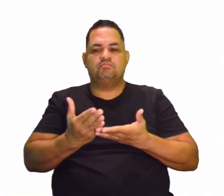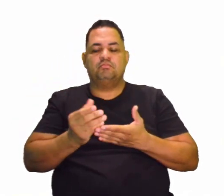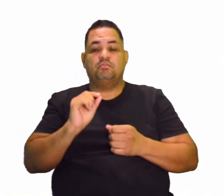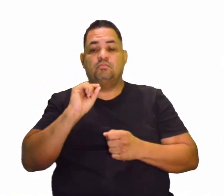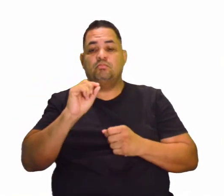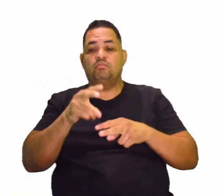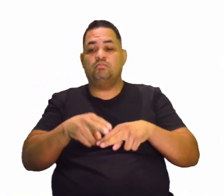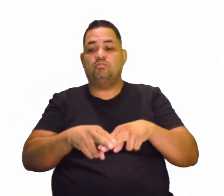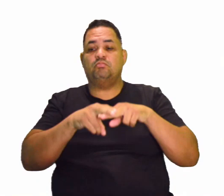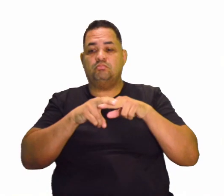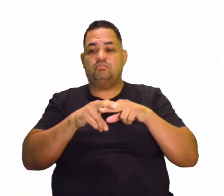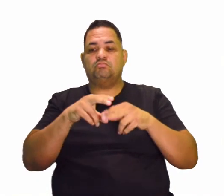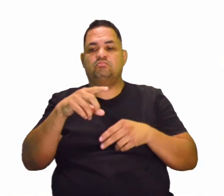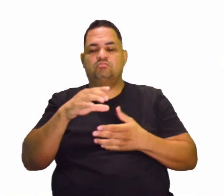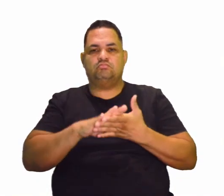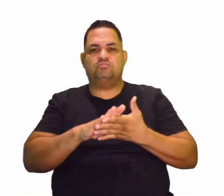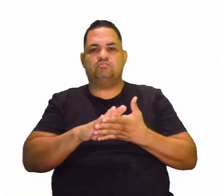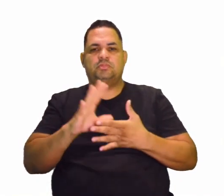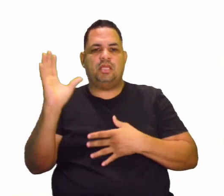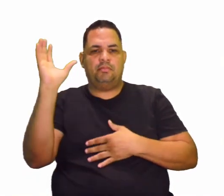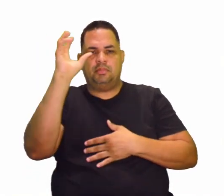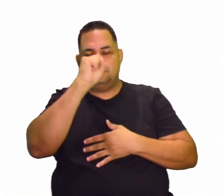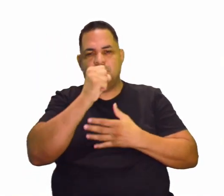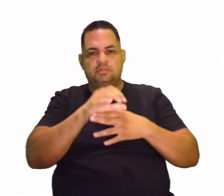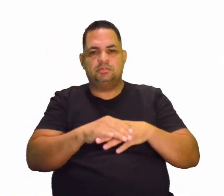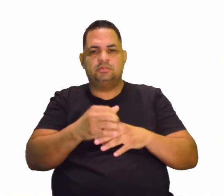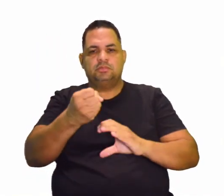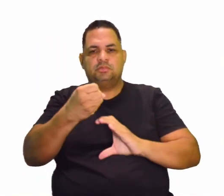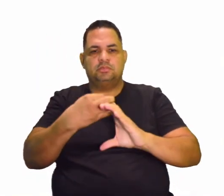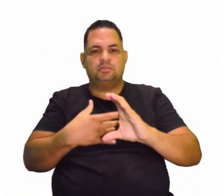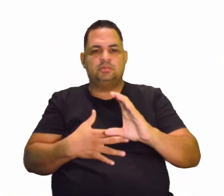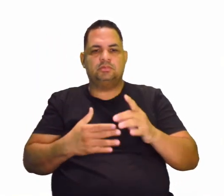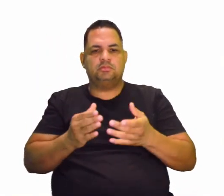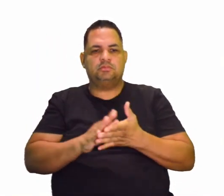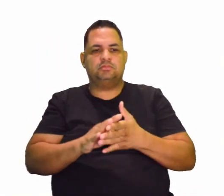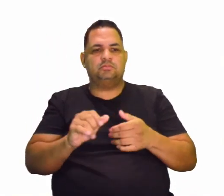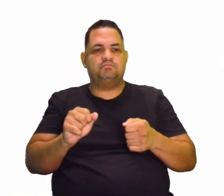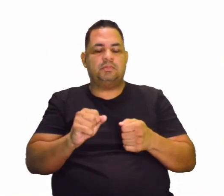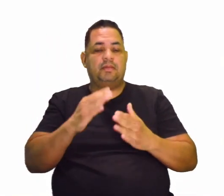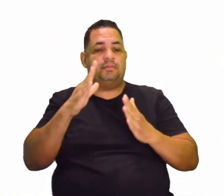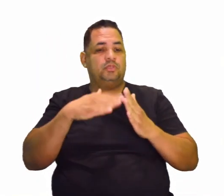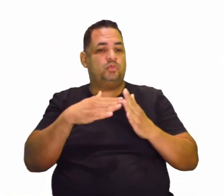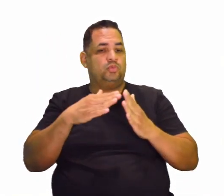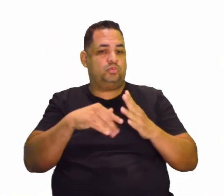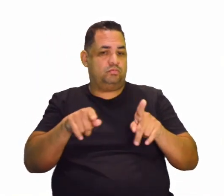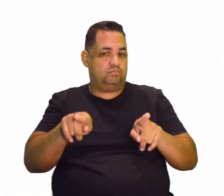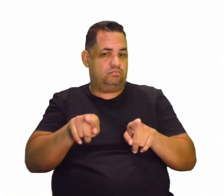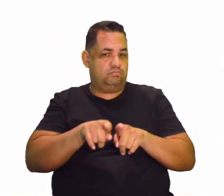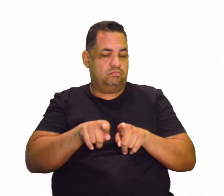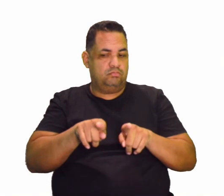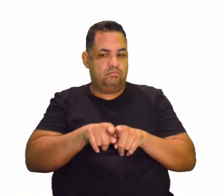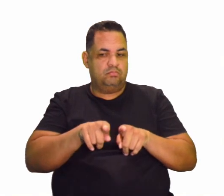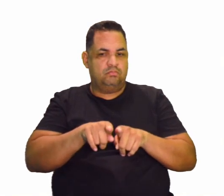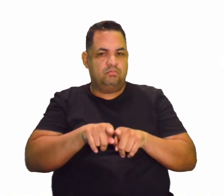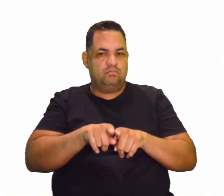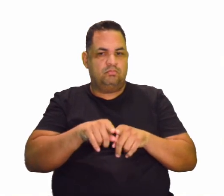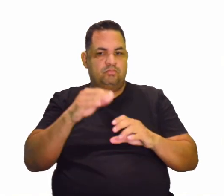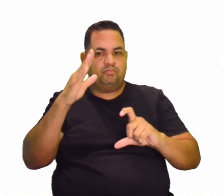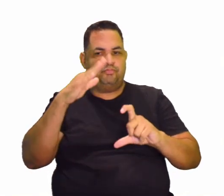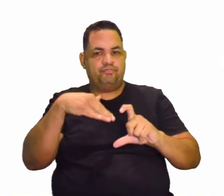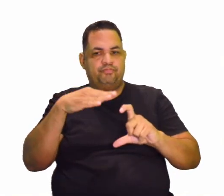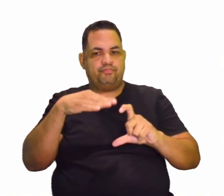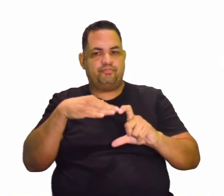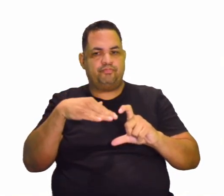das características, tanto das pinturas, que eram feitas em murais, inspirada nos mitos